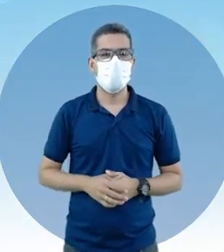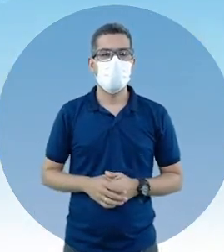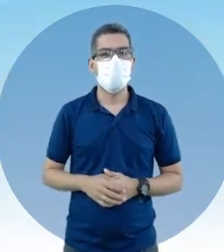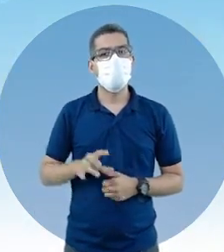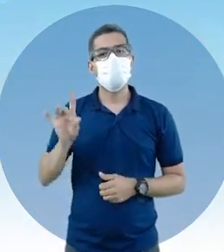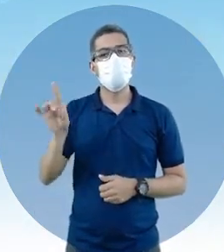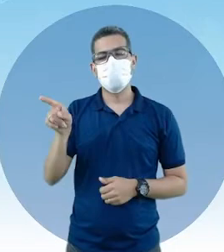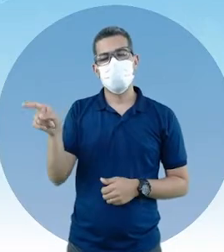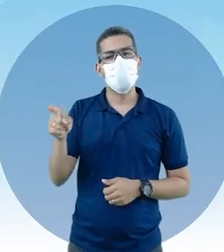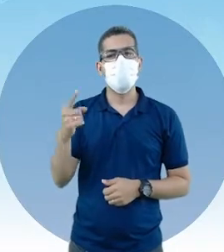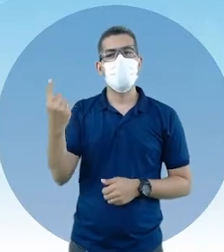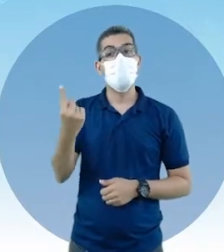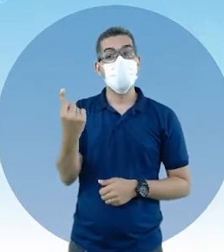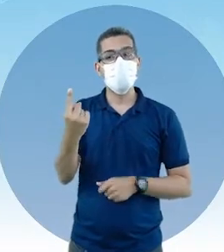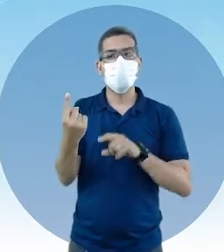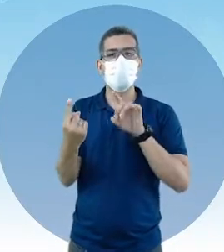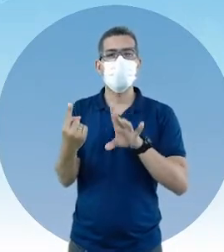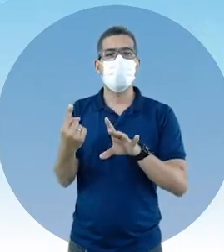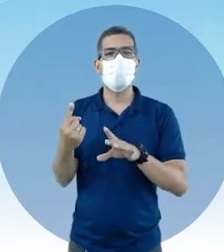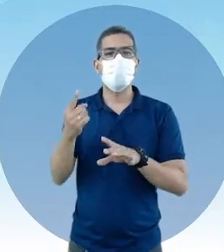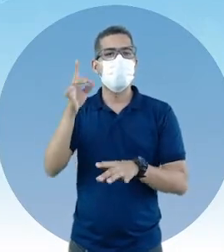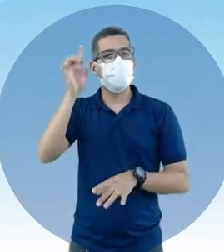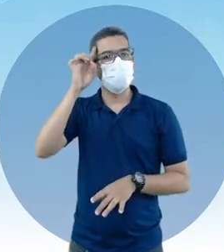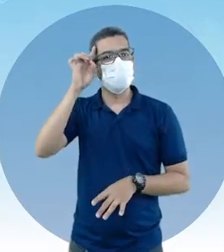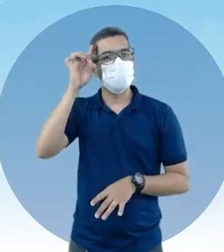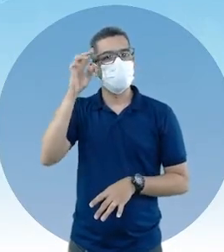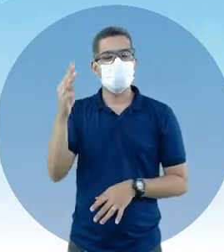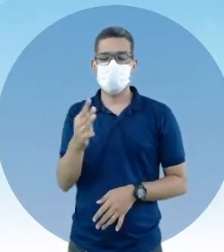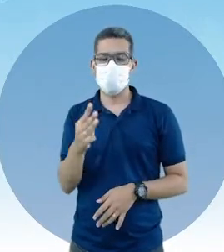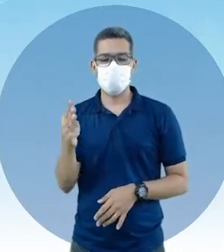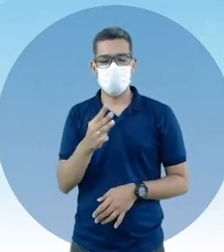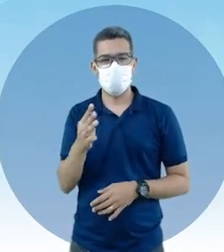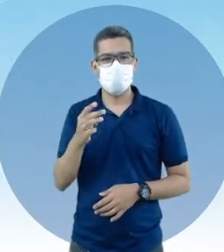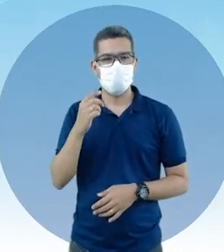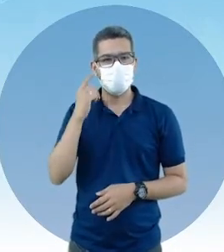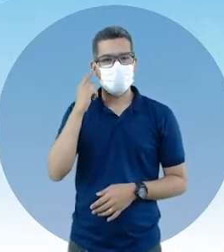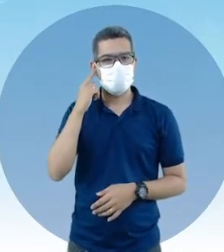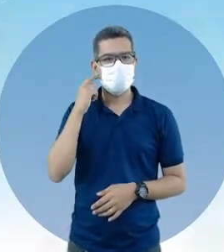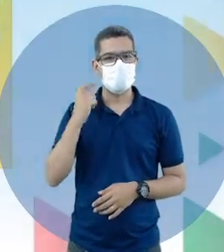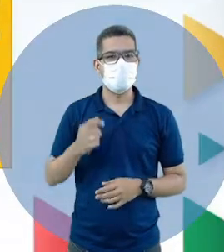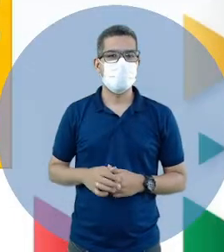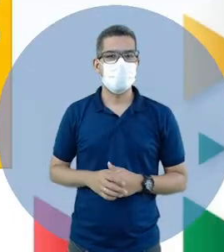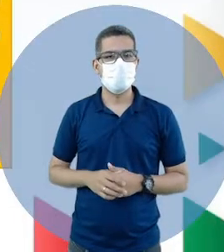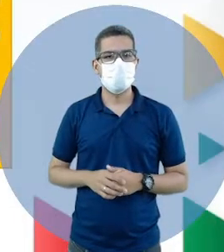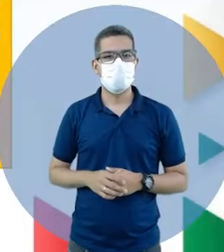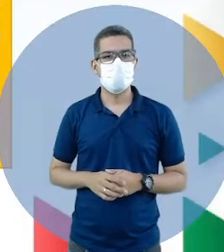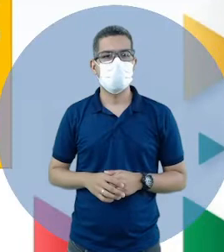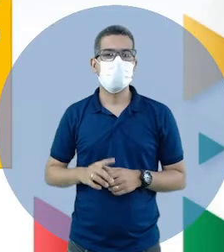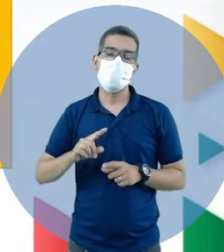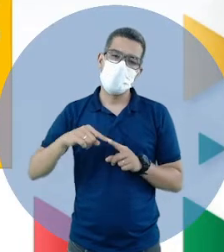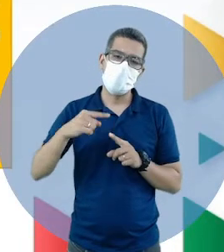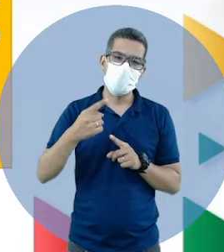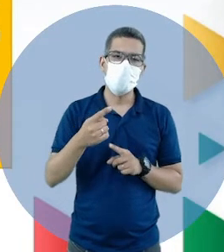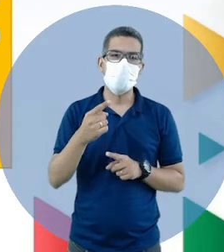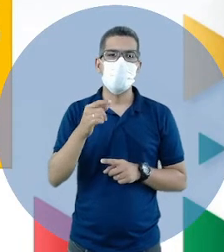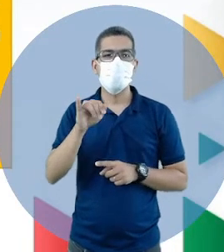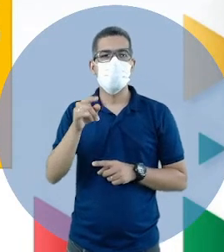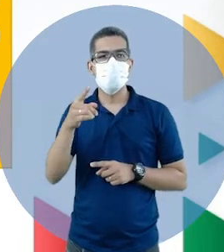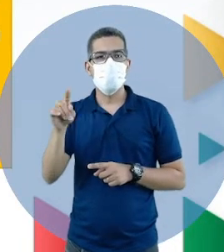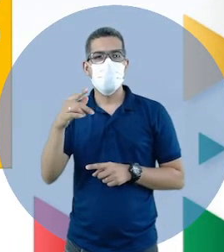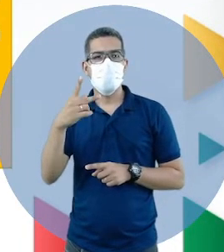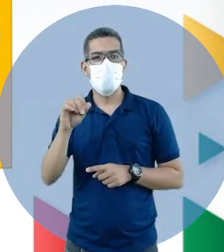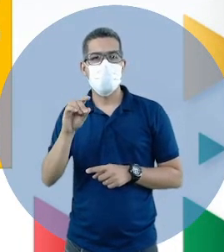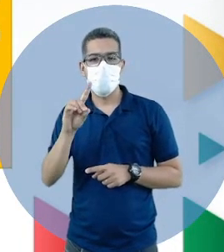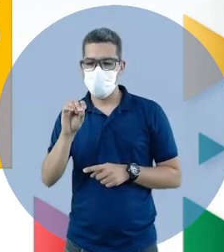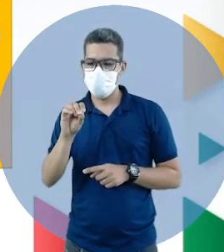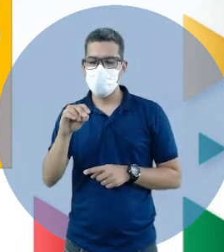de pontificado. Wojtyła, que era o seu sobrenome, adotou então o nome de João Paulo II, em homenagem